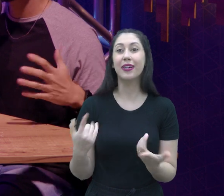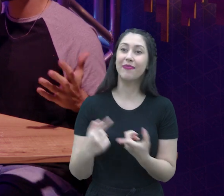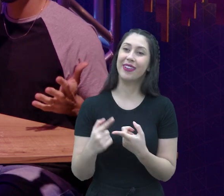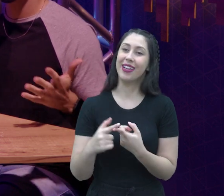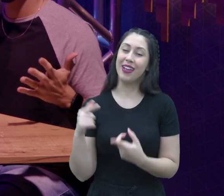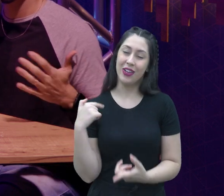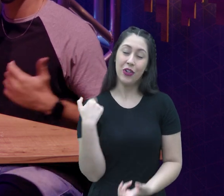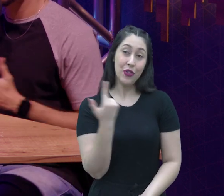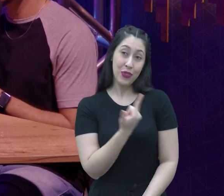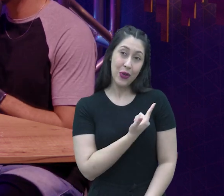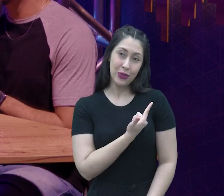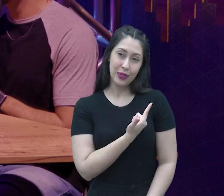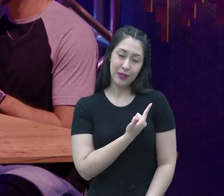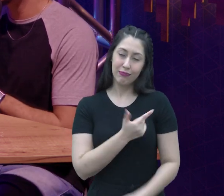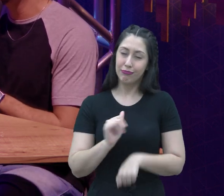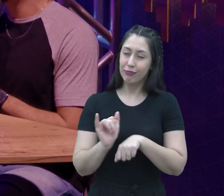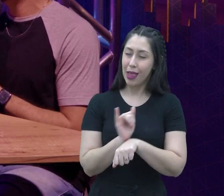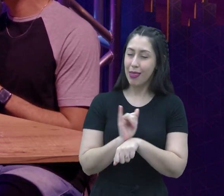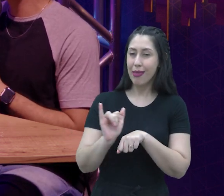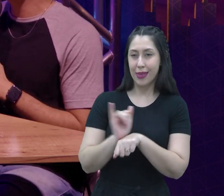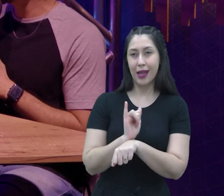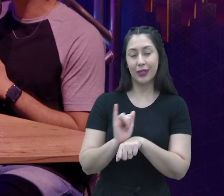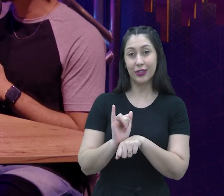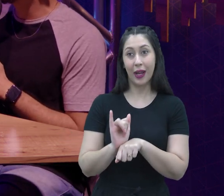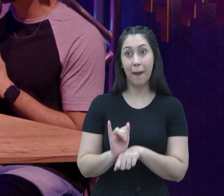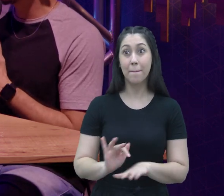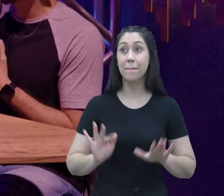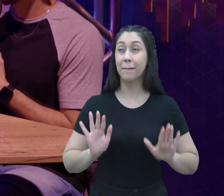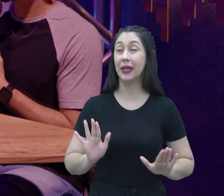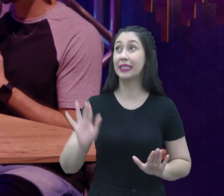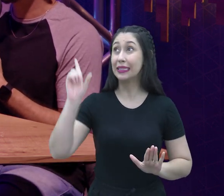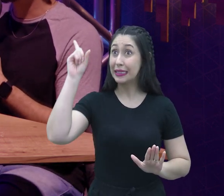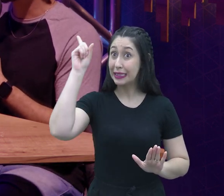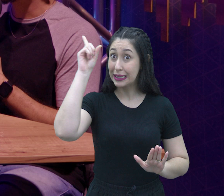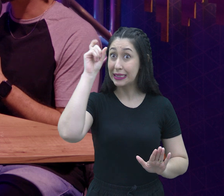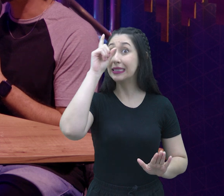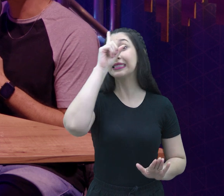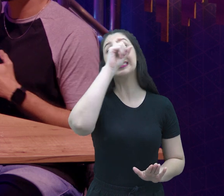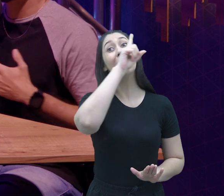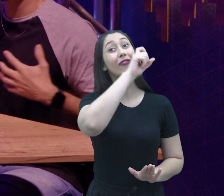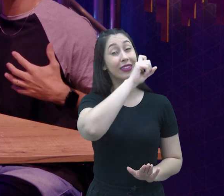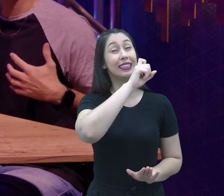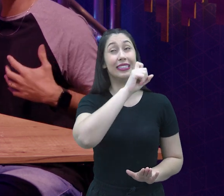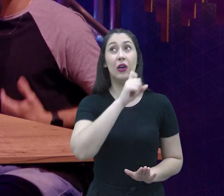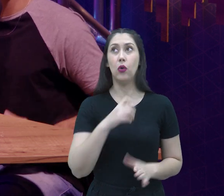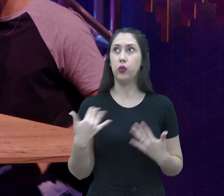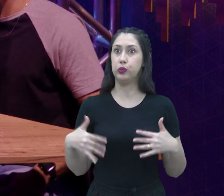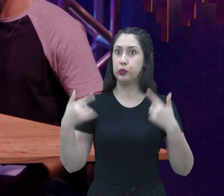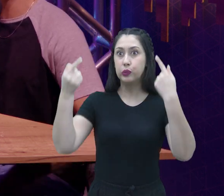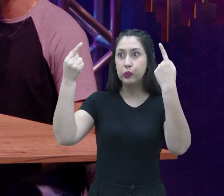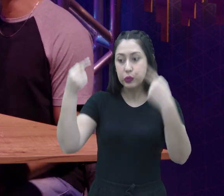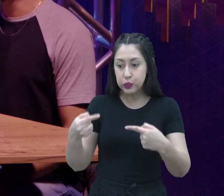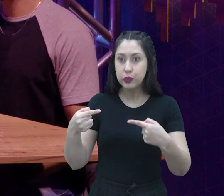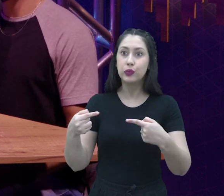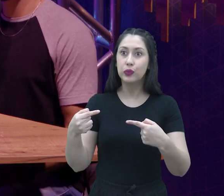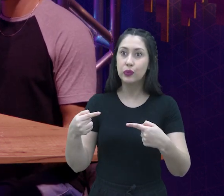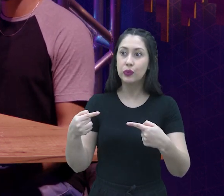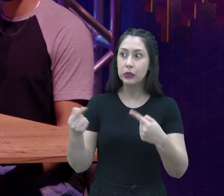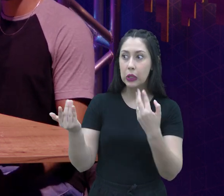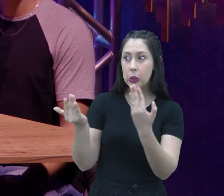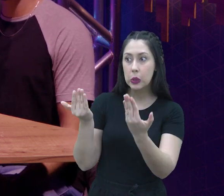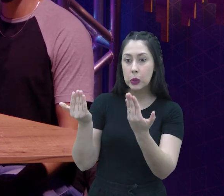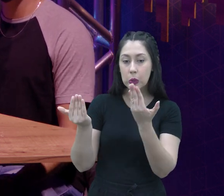nossa premissa aqui no Pode Ser. E foi bem difícil, né, Vic? Foi bem desafiador a gente